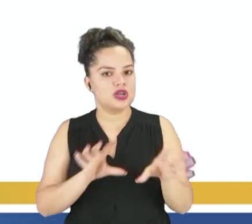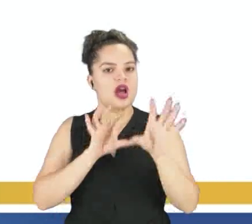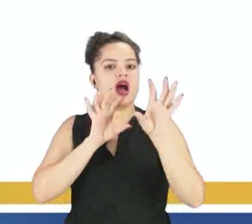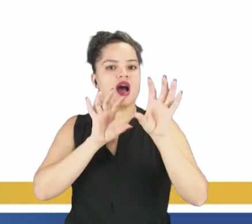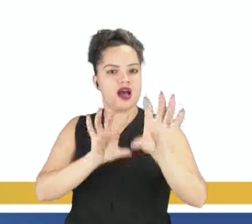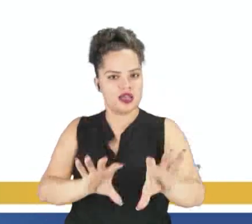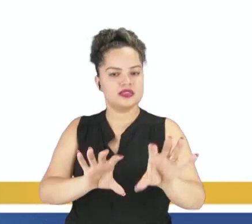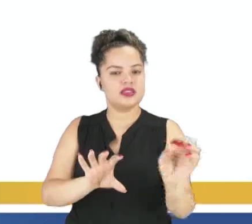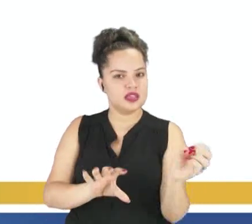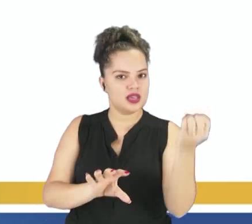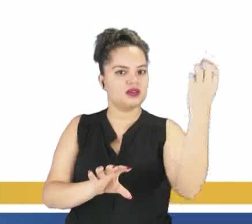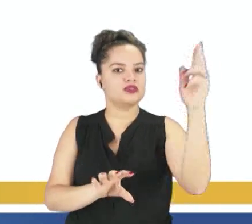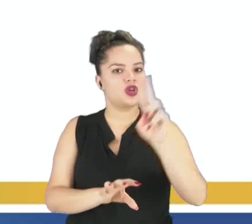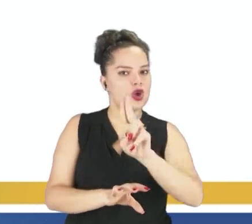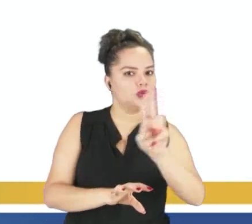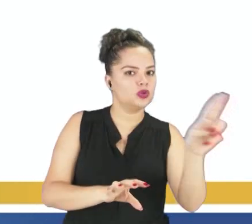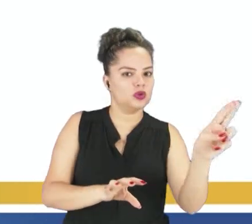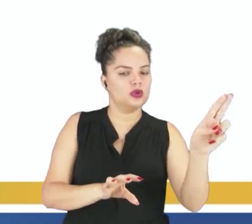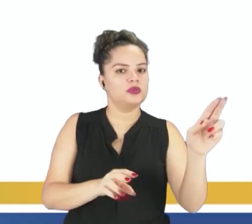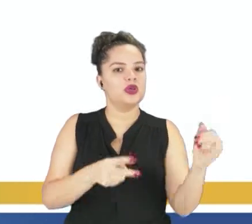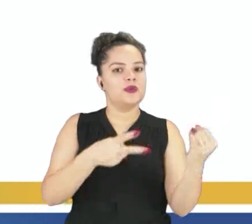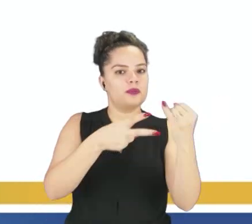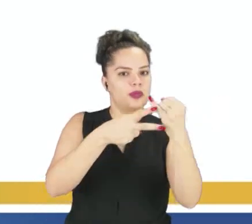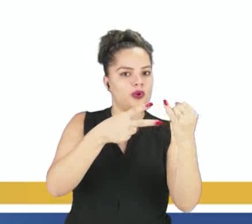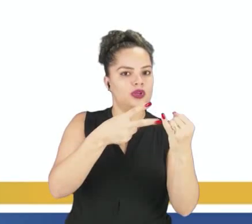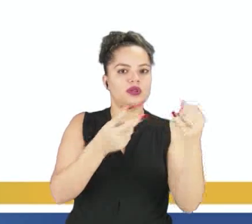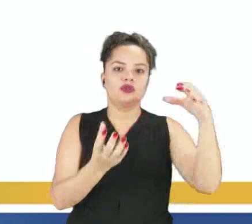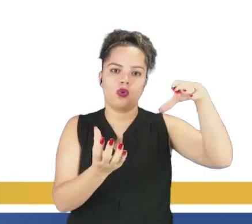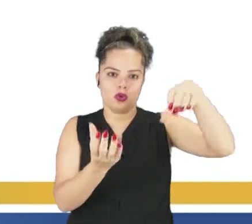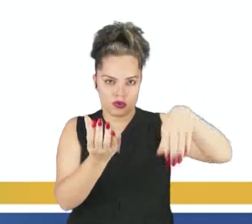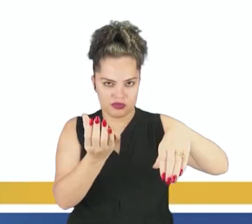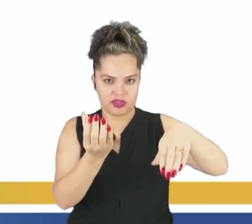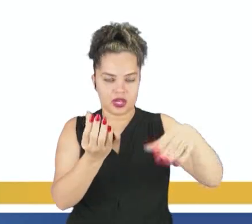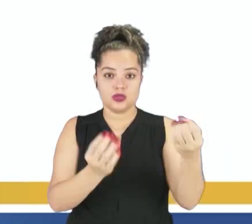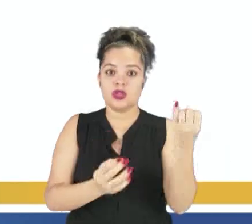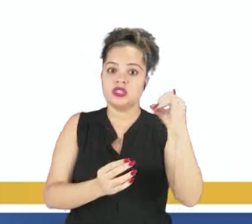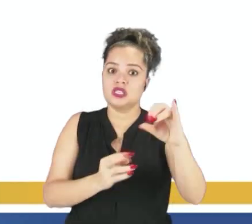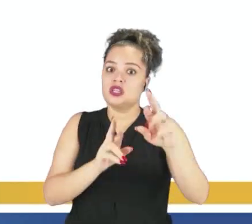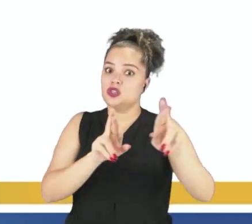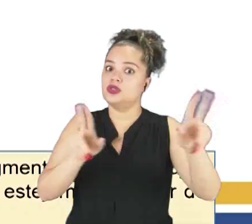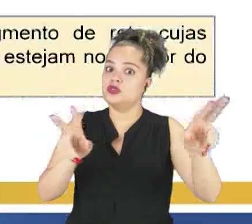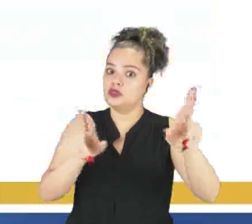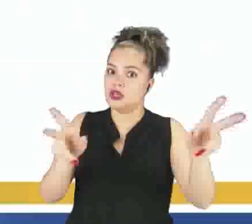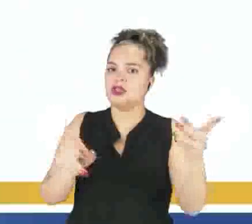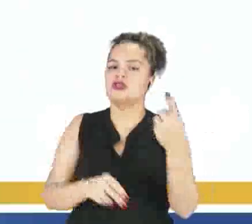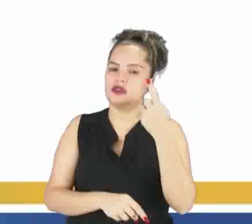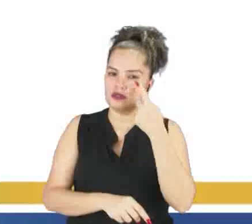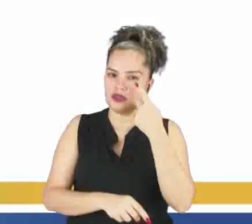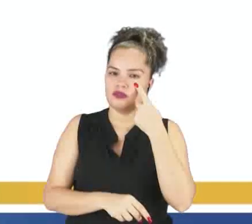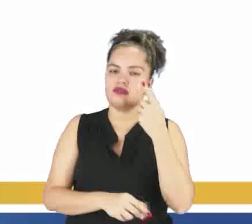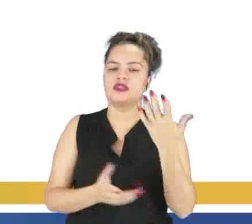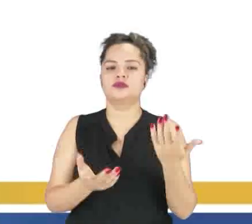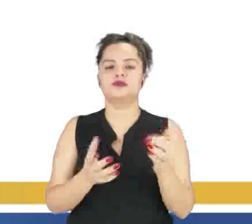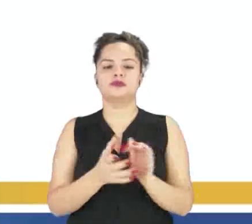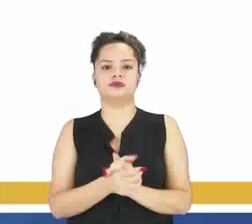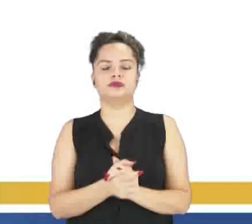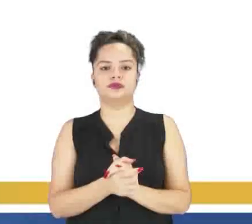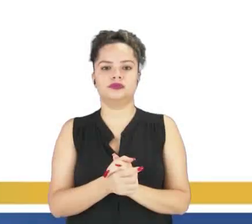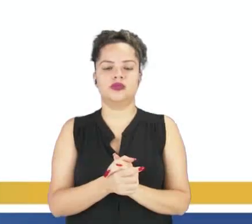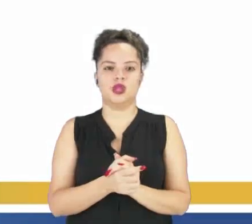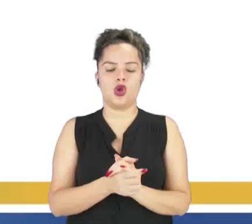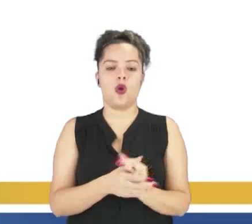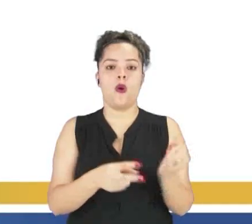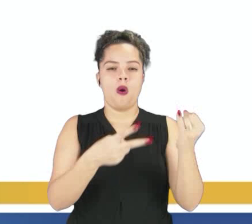caso, ele é chamado de polígono convexo. Agora, se acontecer o contrário, ó, vamos ver aqui na próxima imagem. Ó.